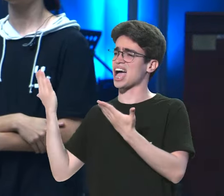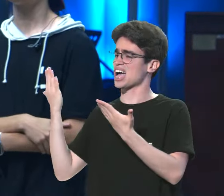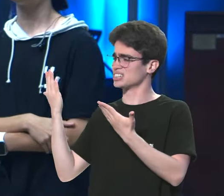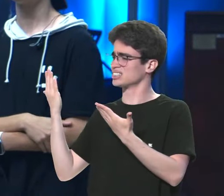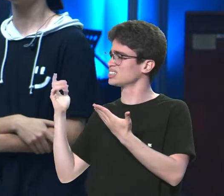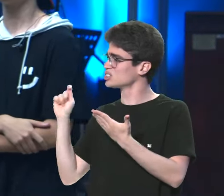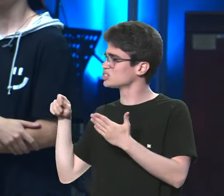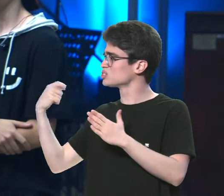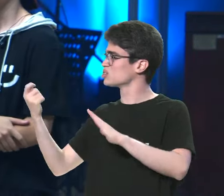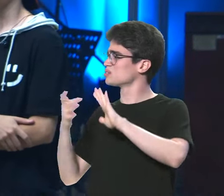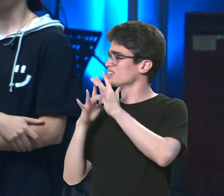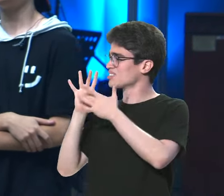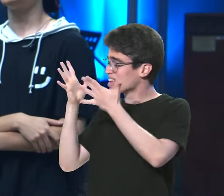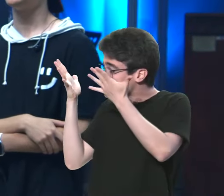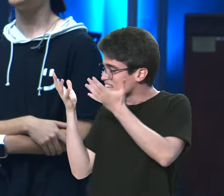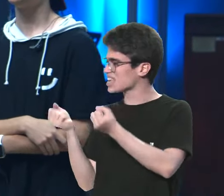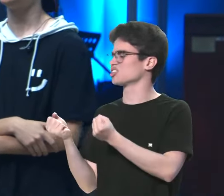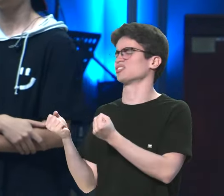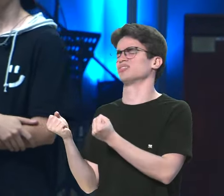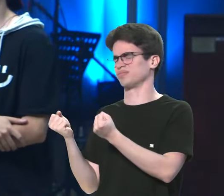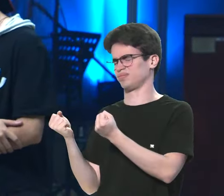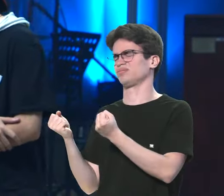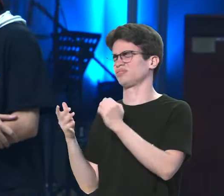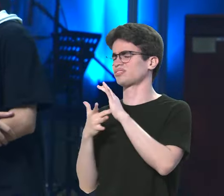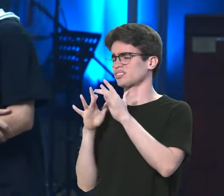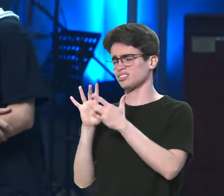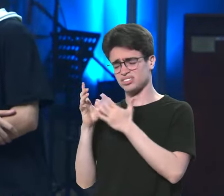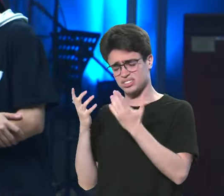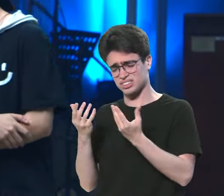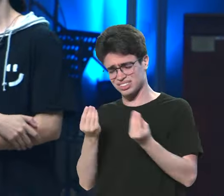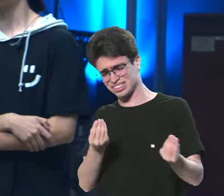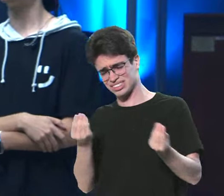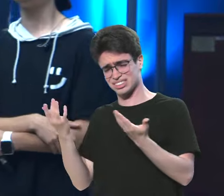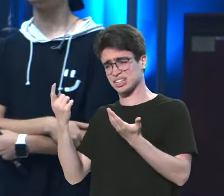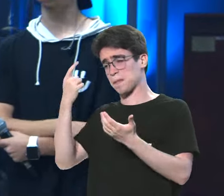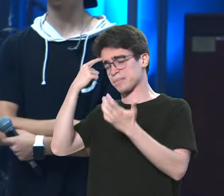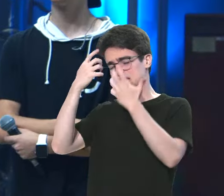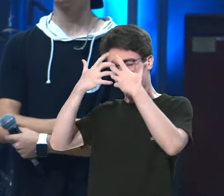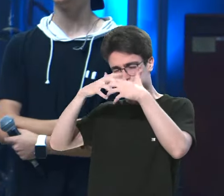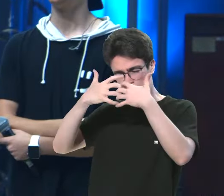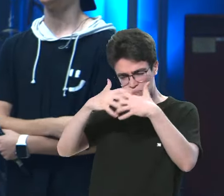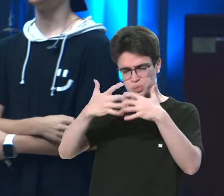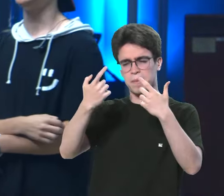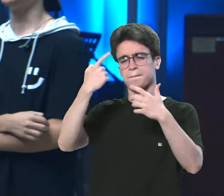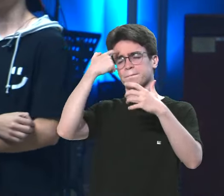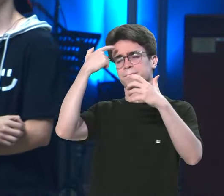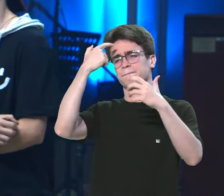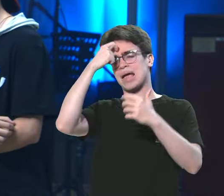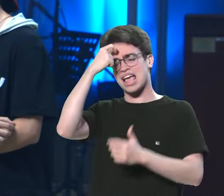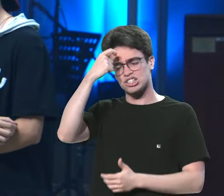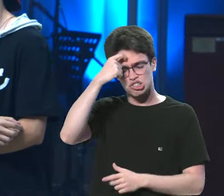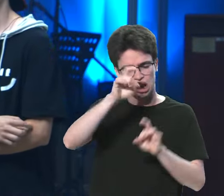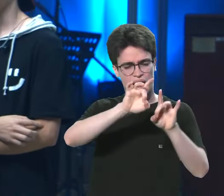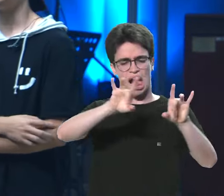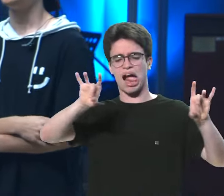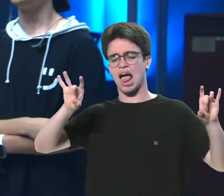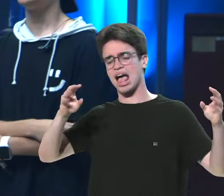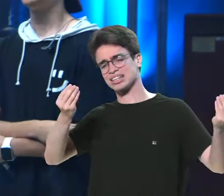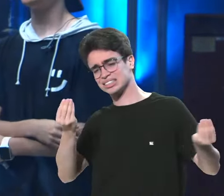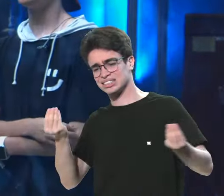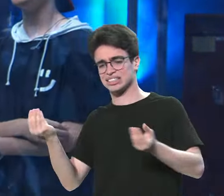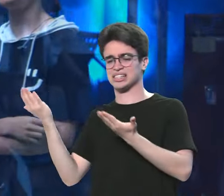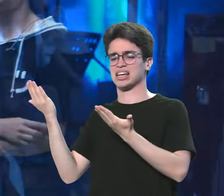aqui hoje Jesus eu te entrego cada pensamento cada coração cada mente que está